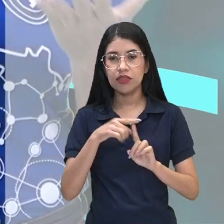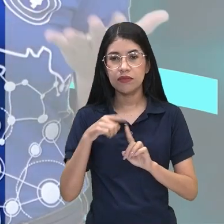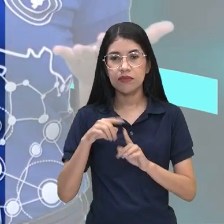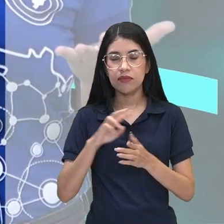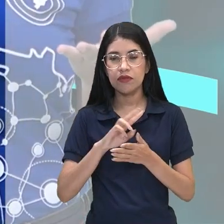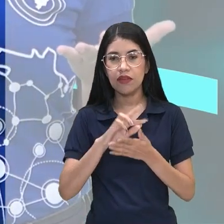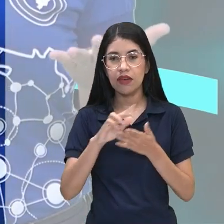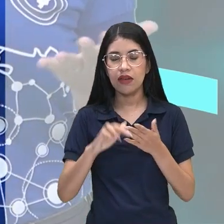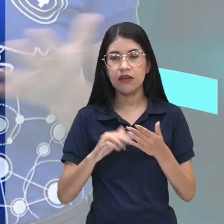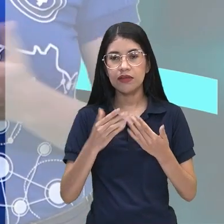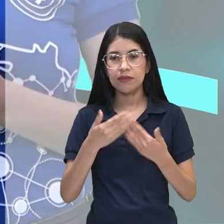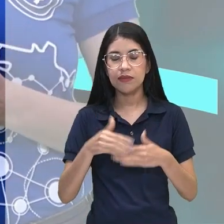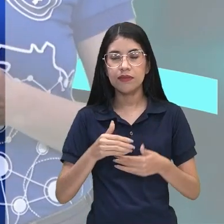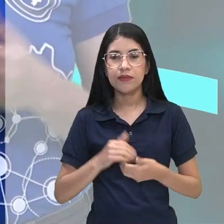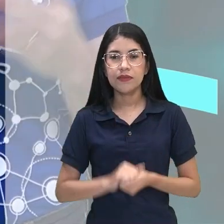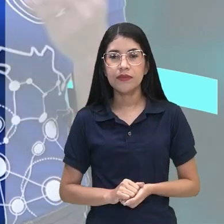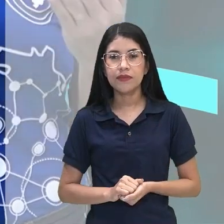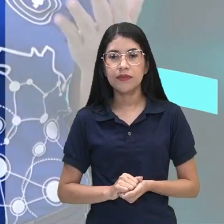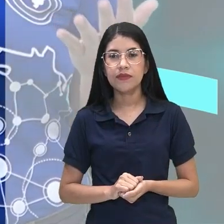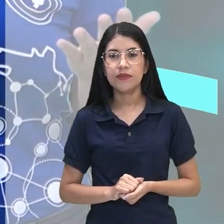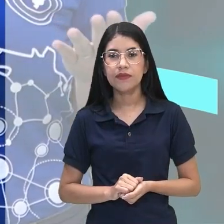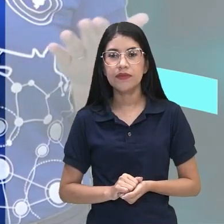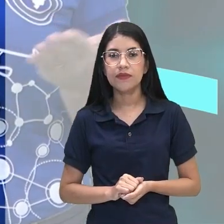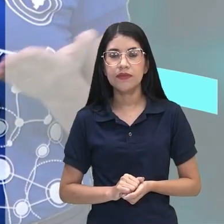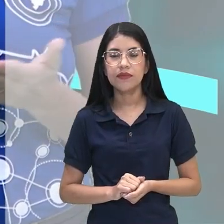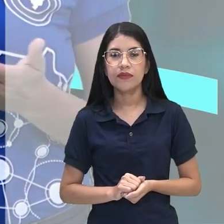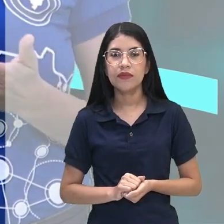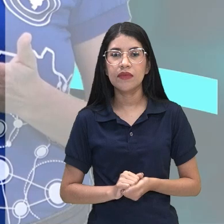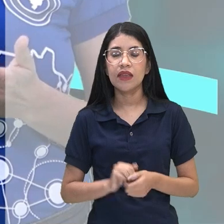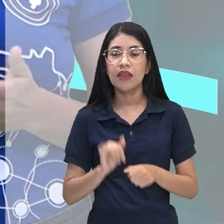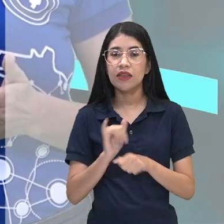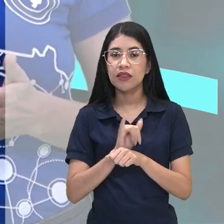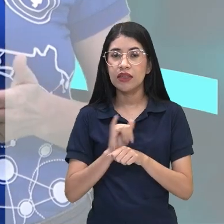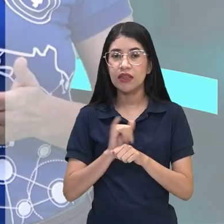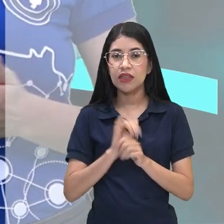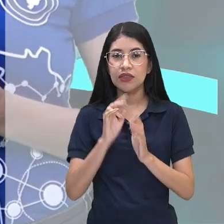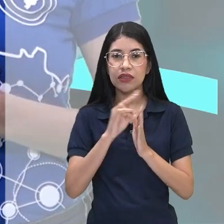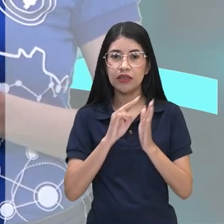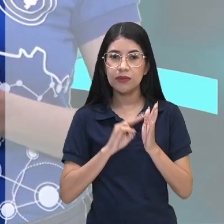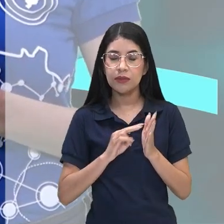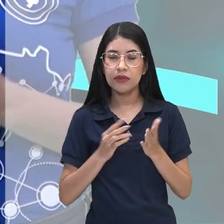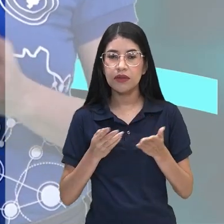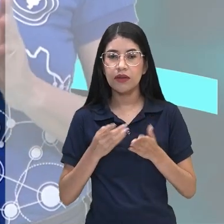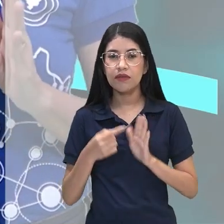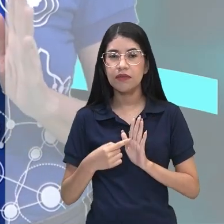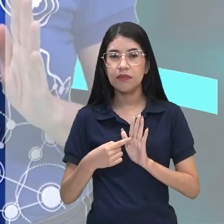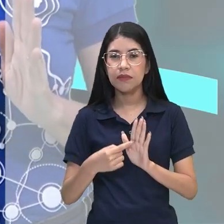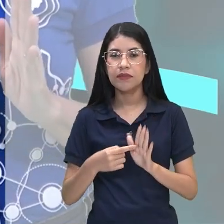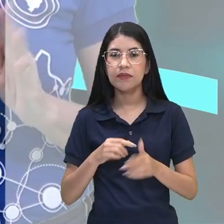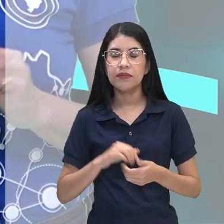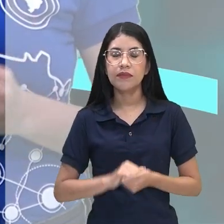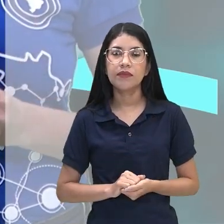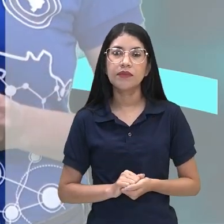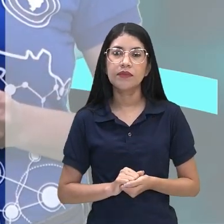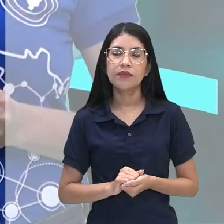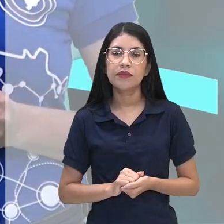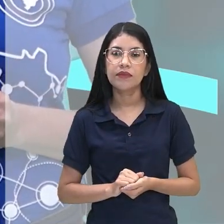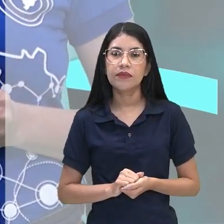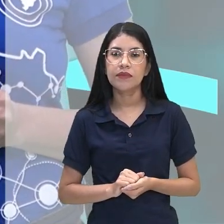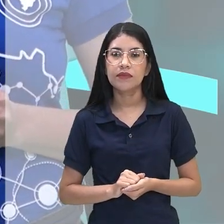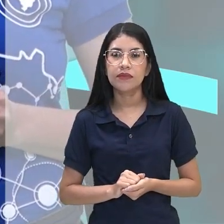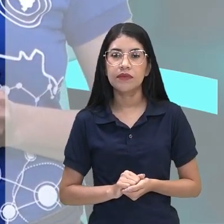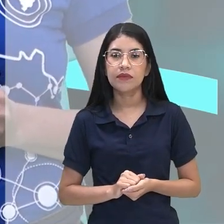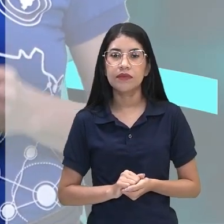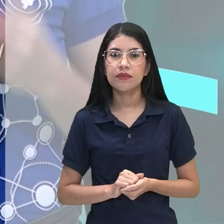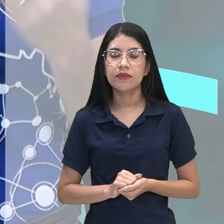E agora a gente vai ver algumas estratégias de leitura, como eu falei para vocês, né? Vamos ver um pouquinho mais detalhado